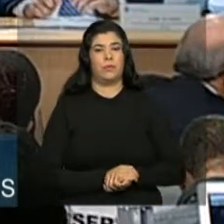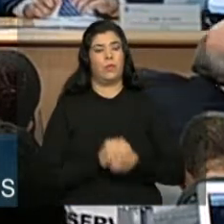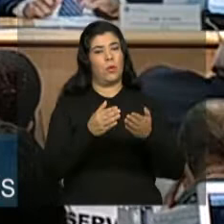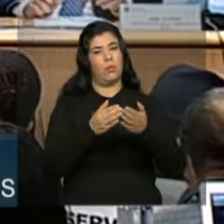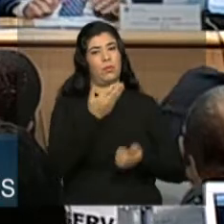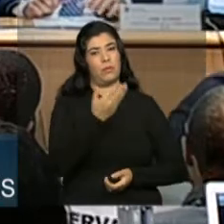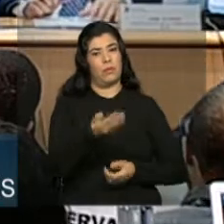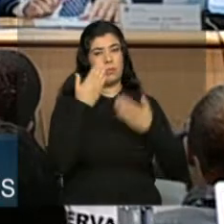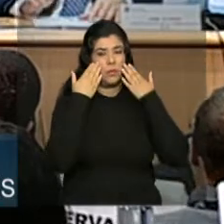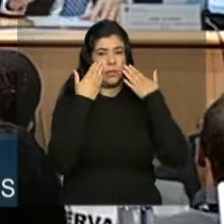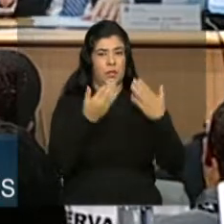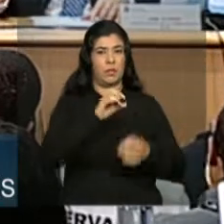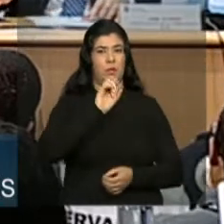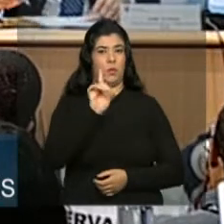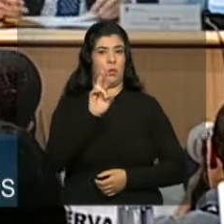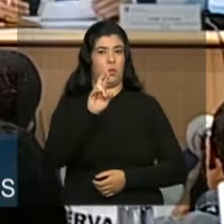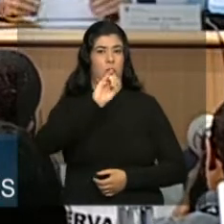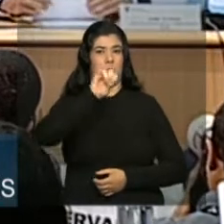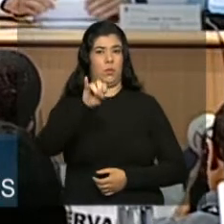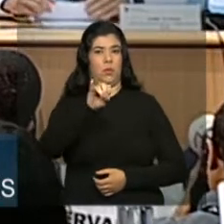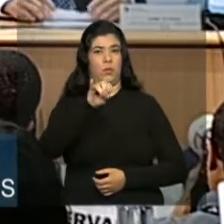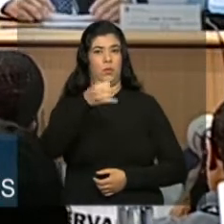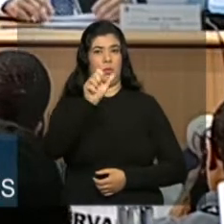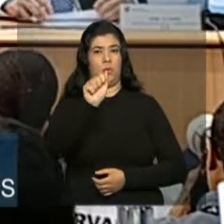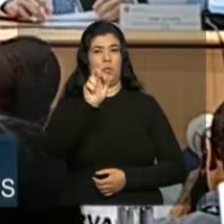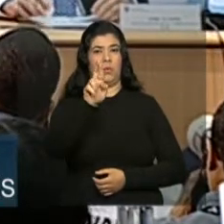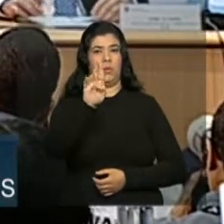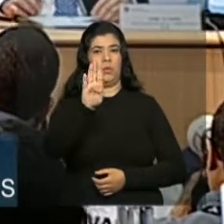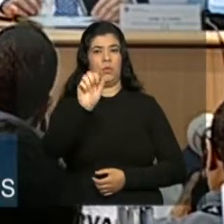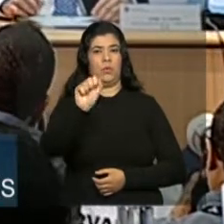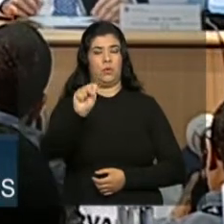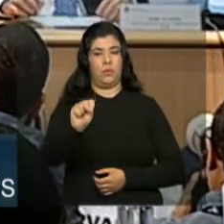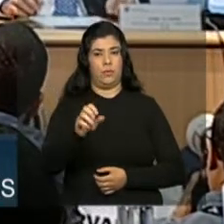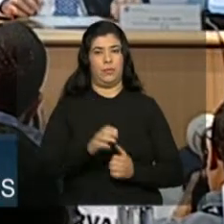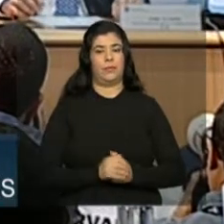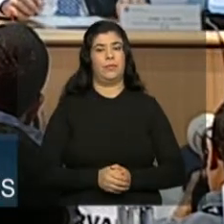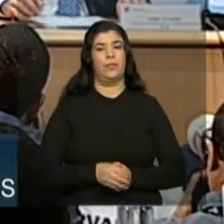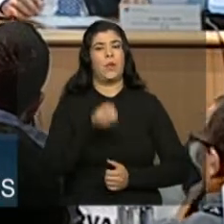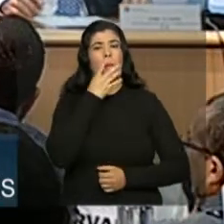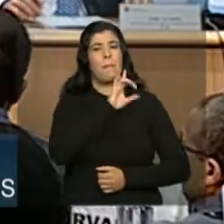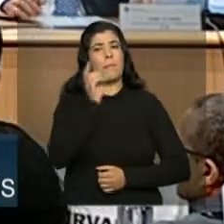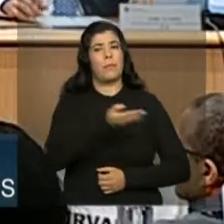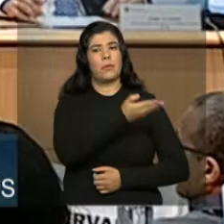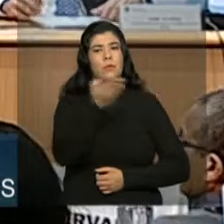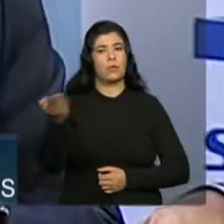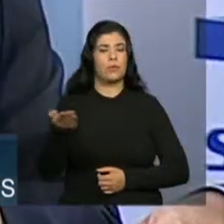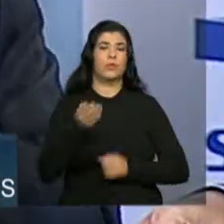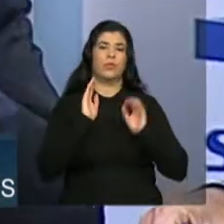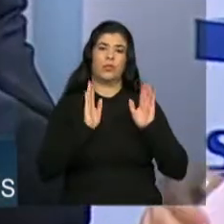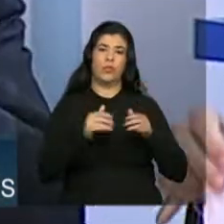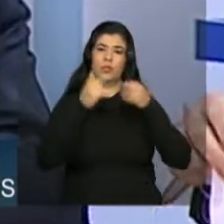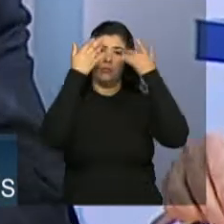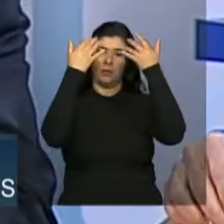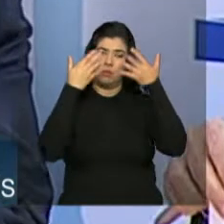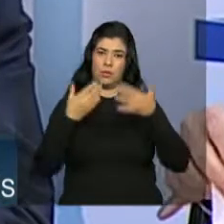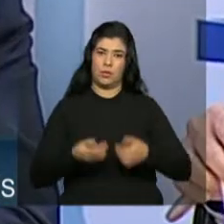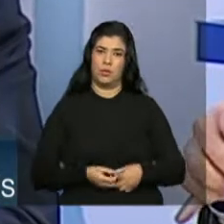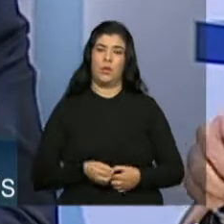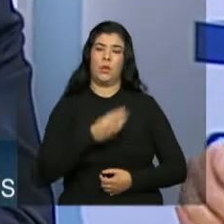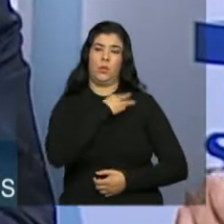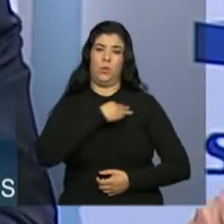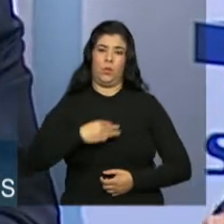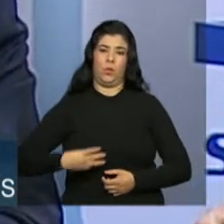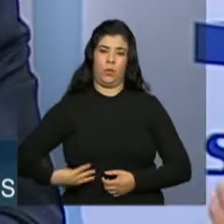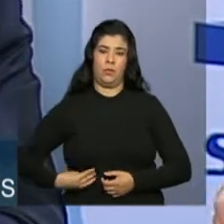bom obrigado bom dia como Ministro é já falou nós vamos aqui